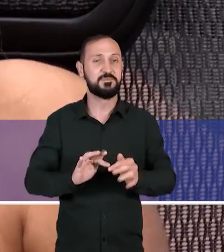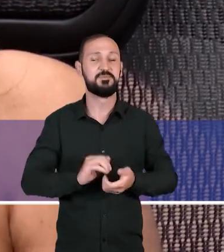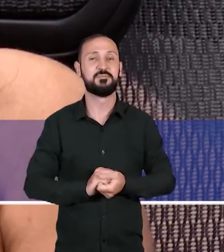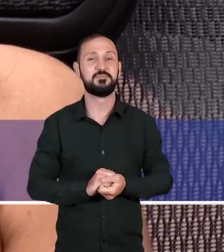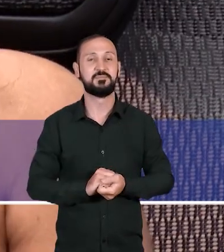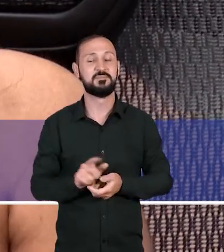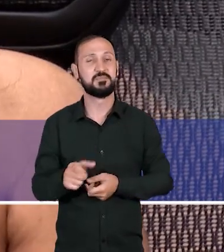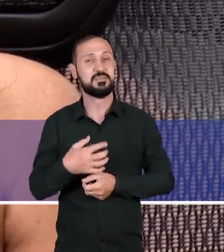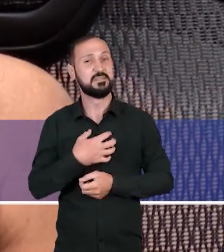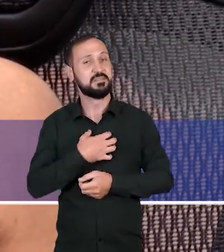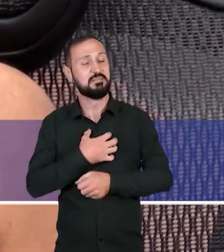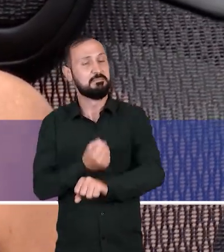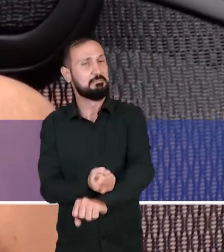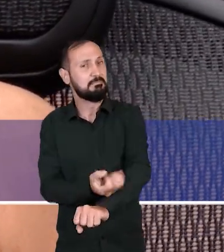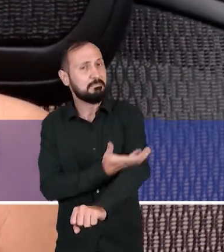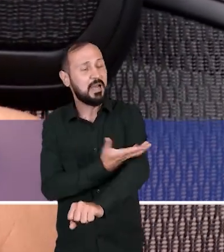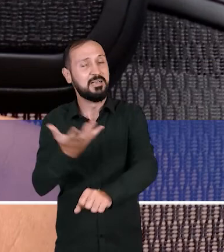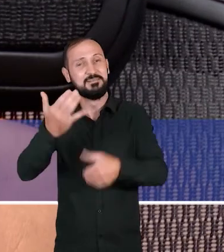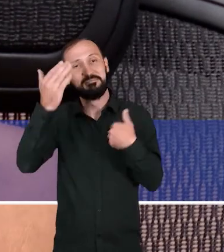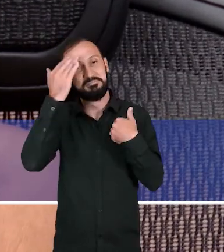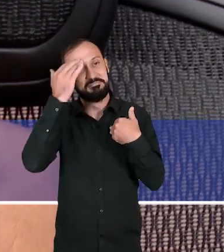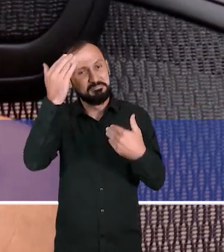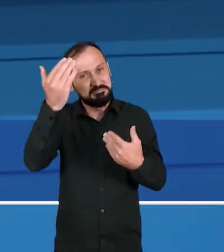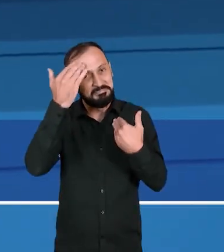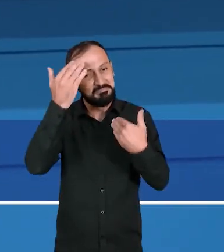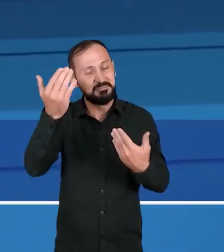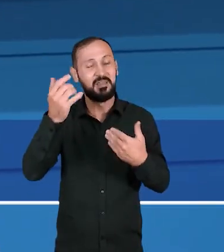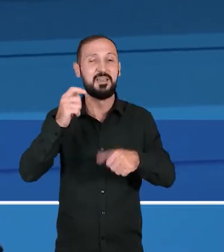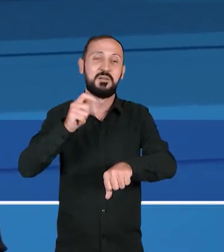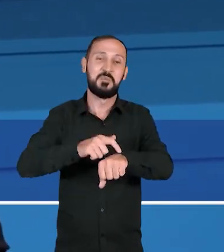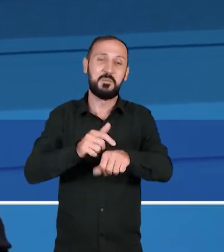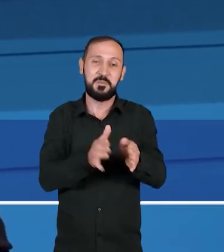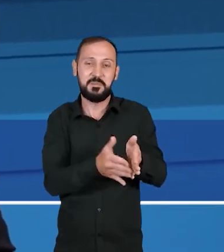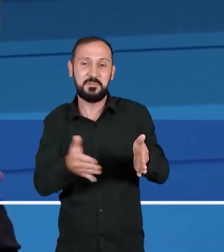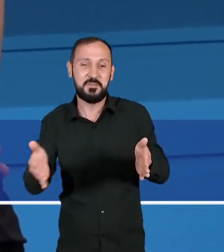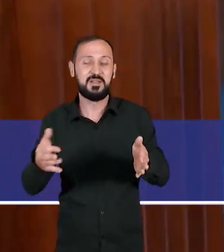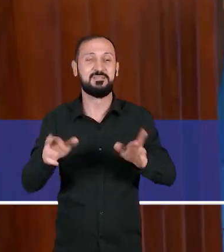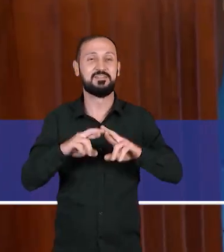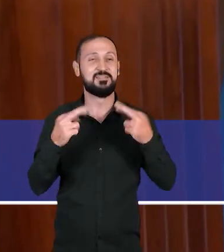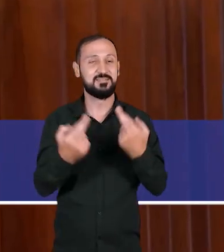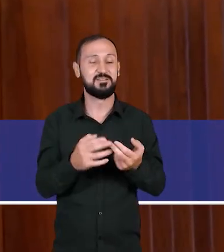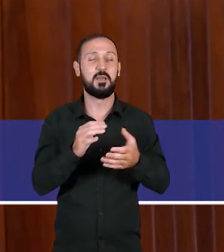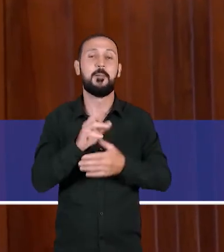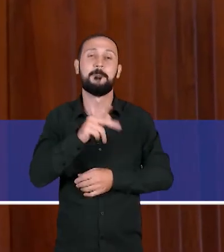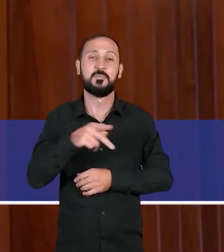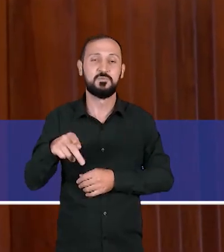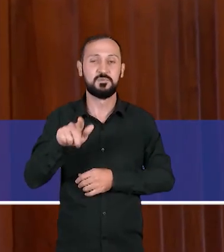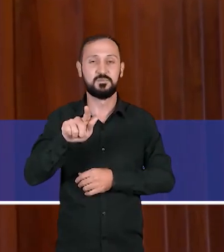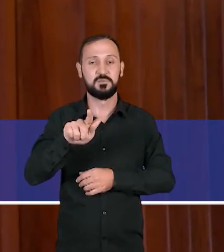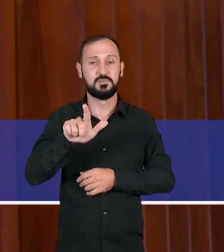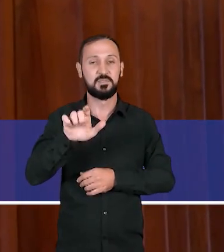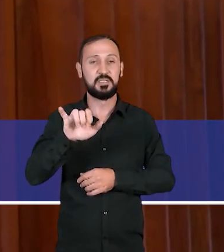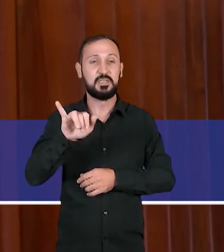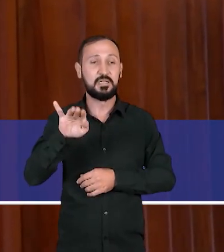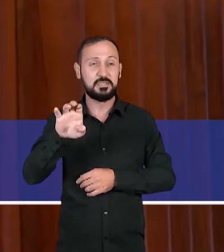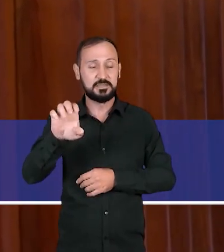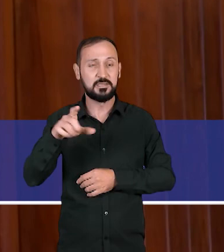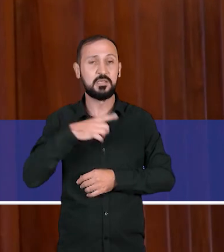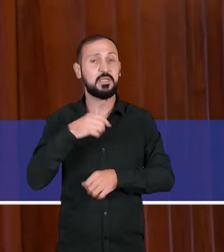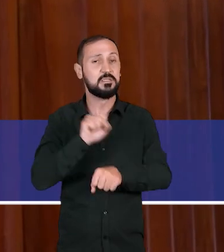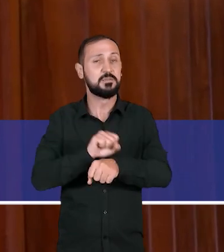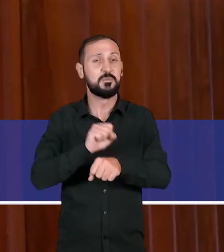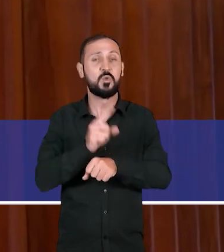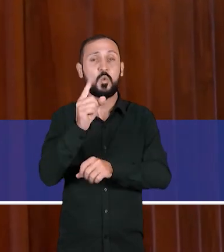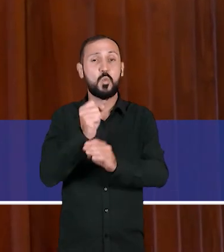feliz. Sentimentos de emoção e gratidão deram o tom do evento. A professora Gleice Regina aguardou